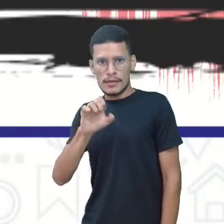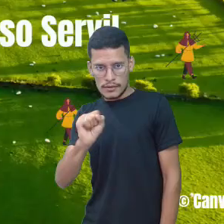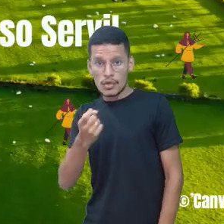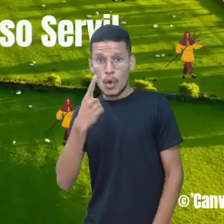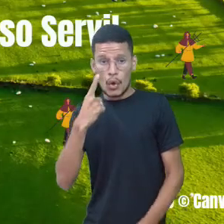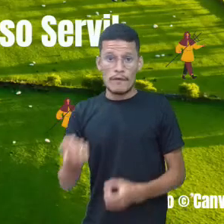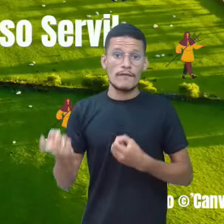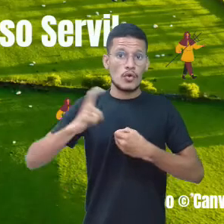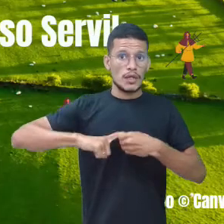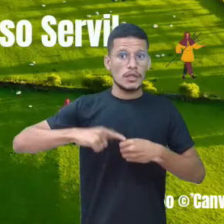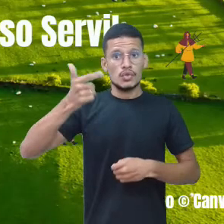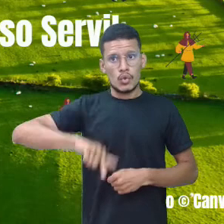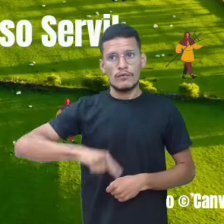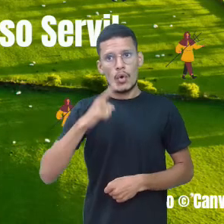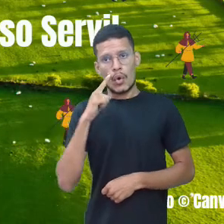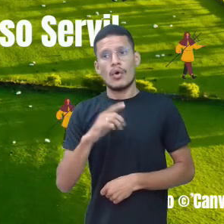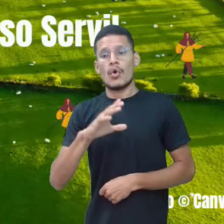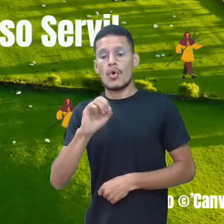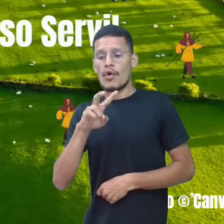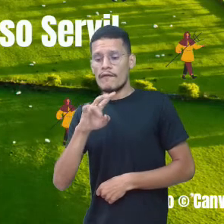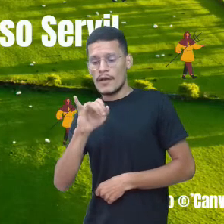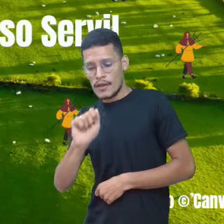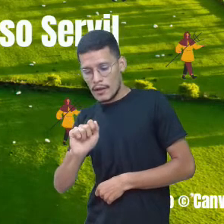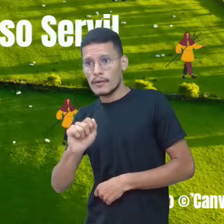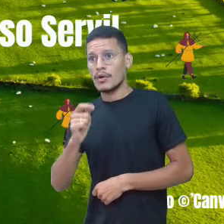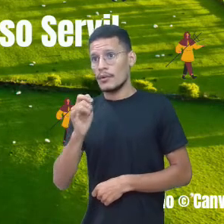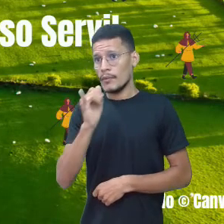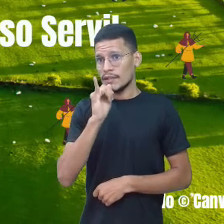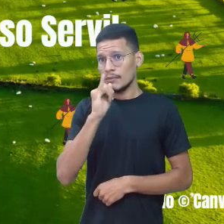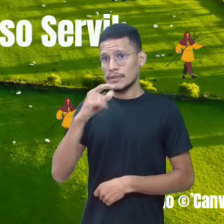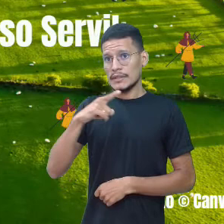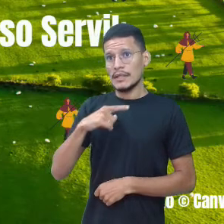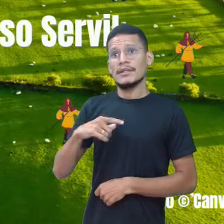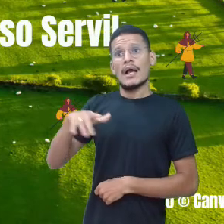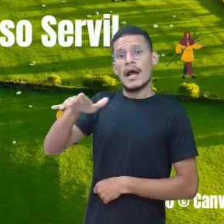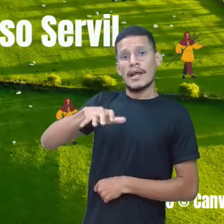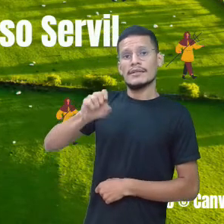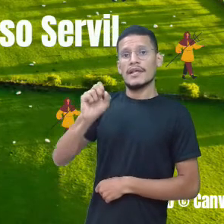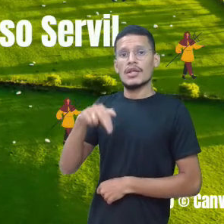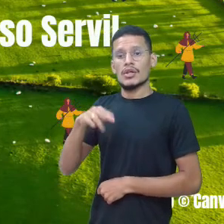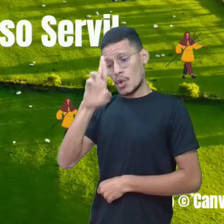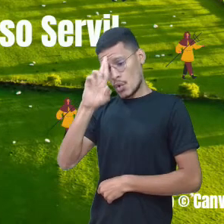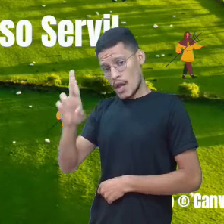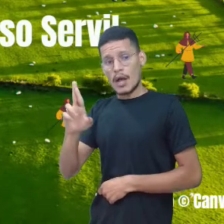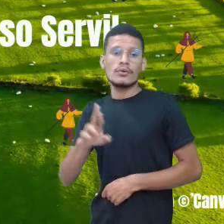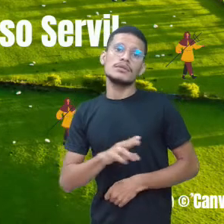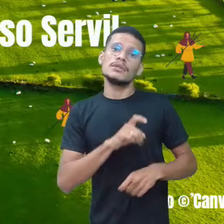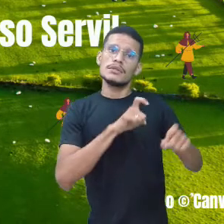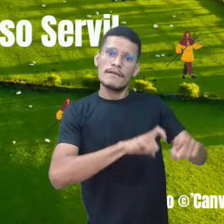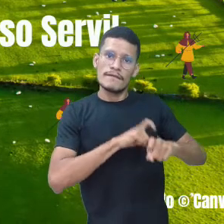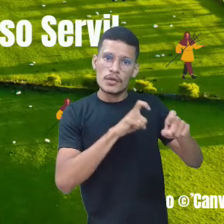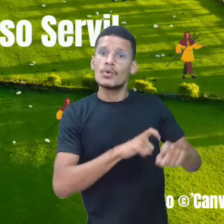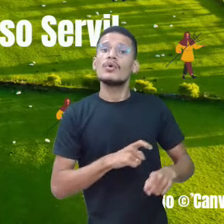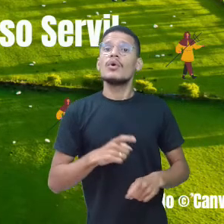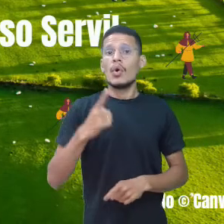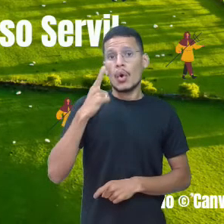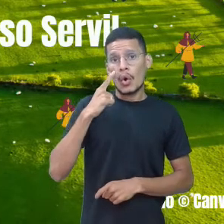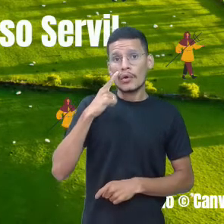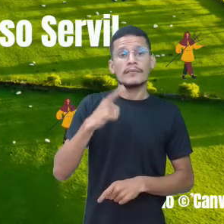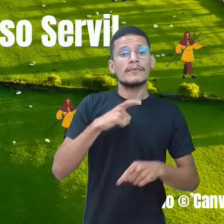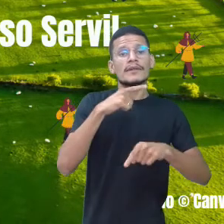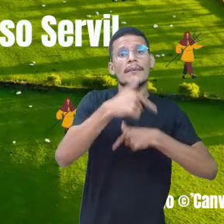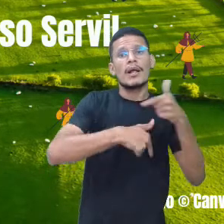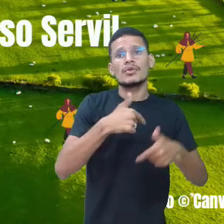aqui para a imagem. Veja, a gente tem aqui o mansenhorial e o servil. O servo vai trabalhar nos dois. E o que